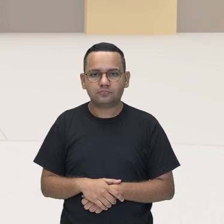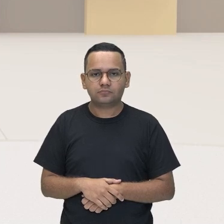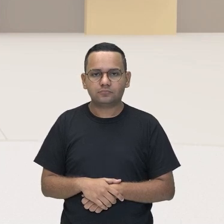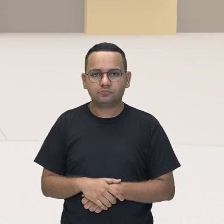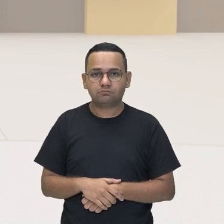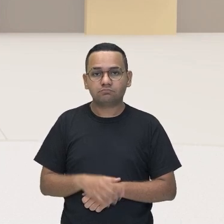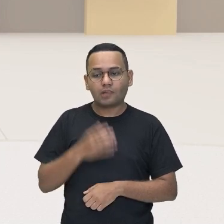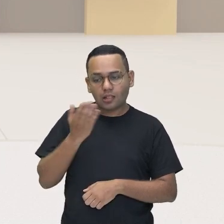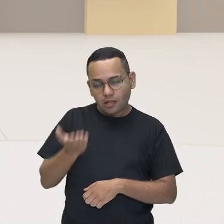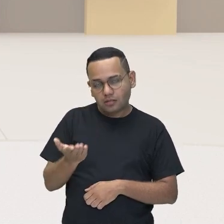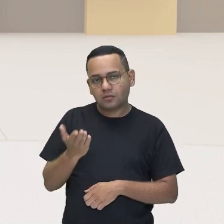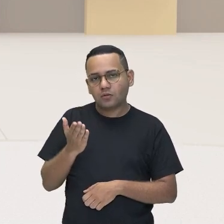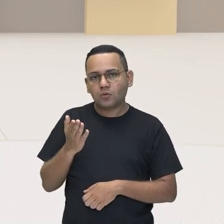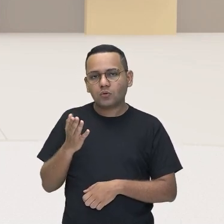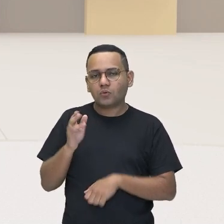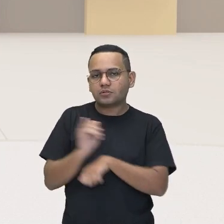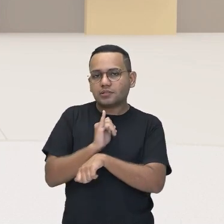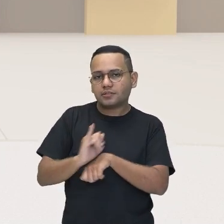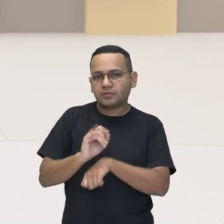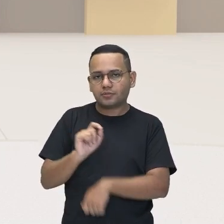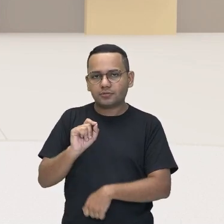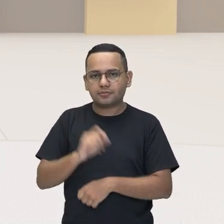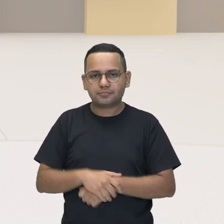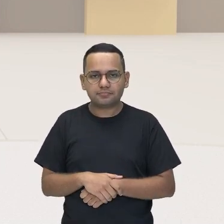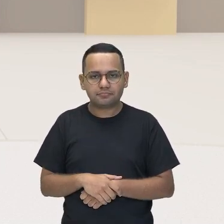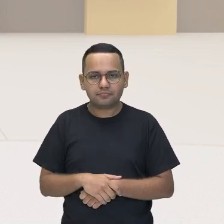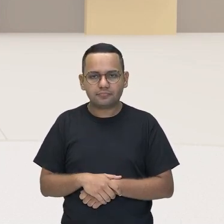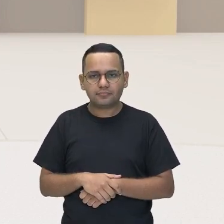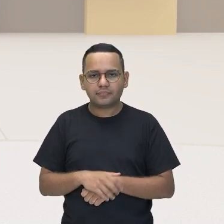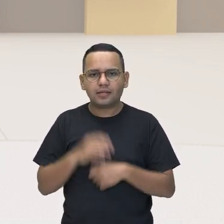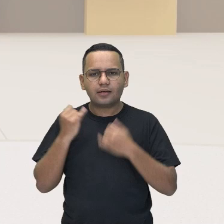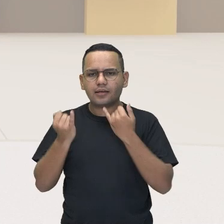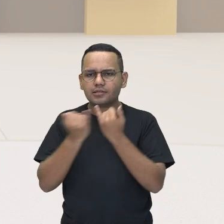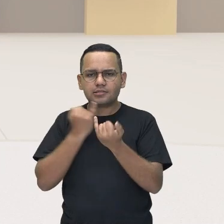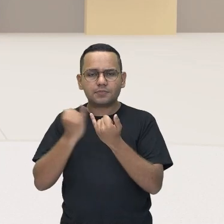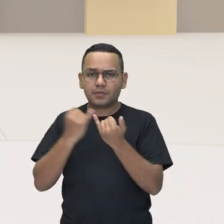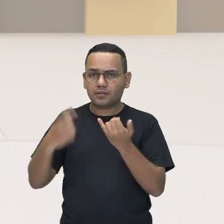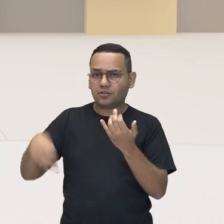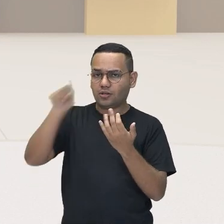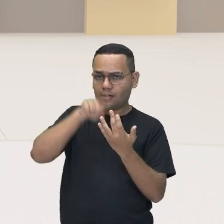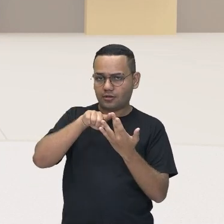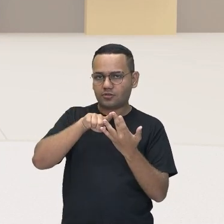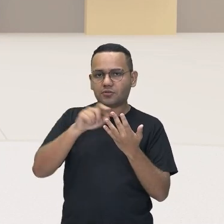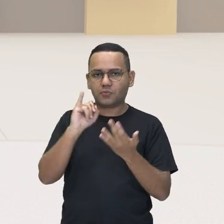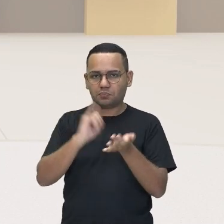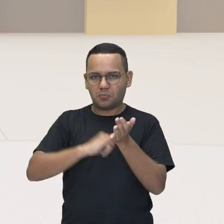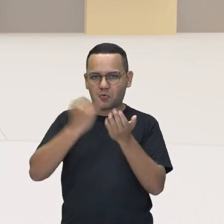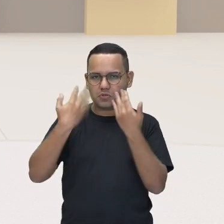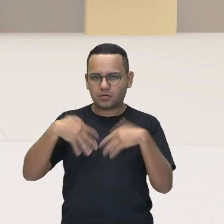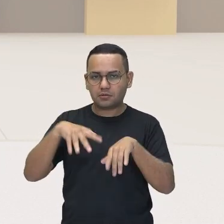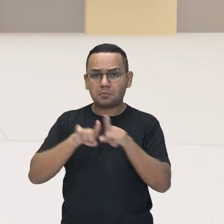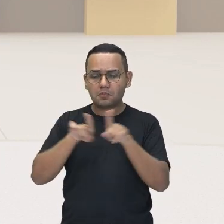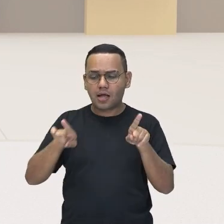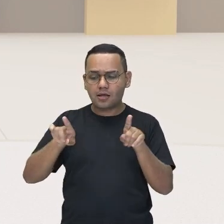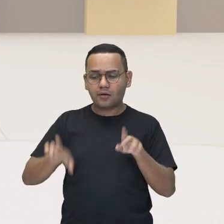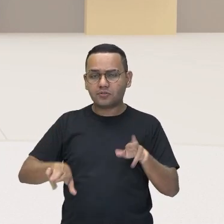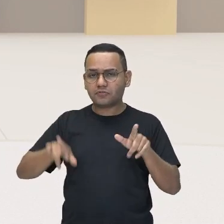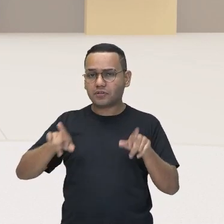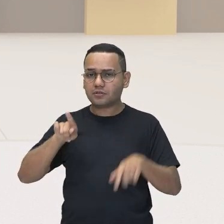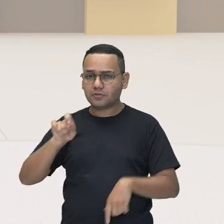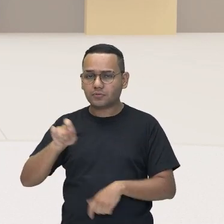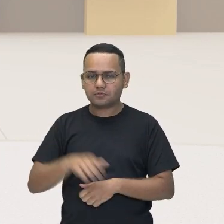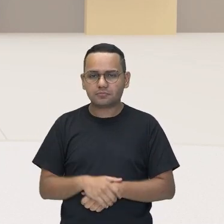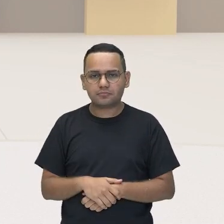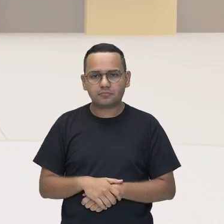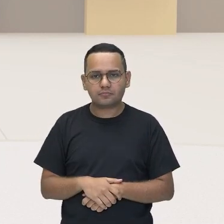antecipação do 13º salário é basicamente a mesma da antecipação do imposto de renda. O que muda é que, em vez de se